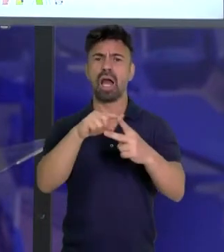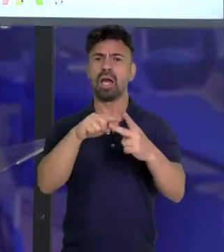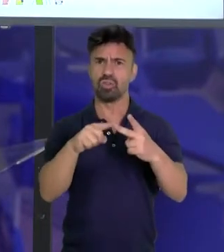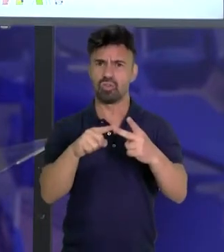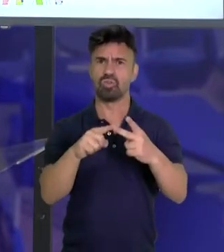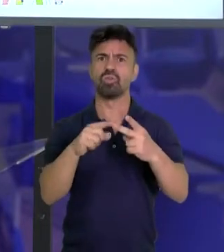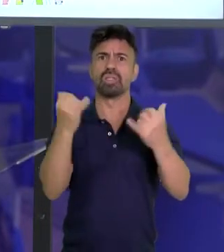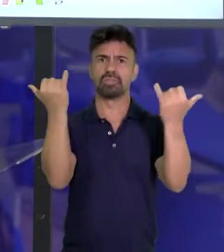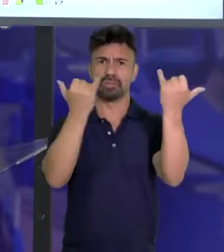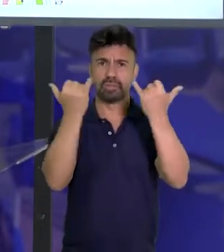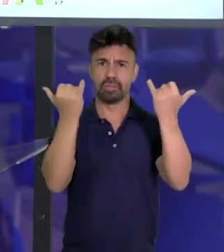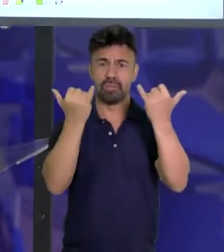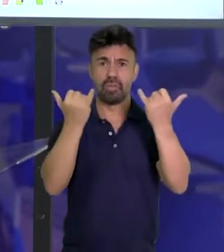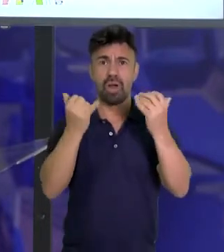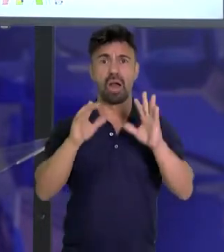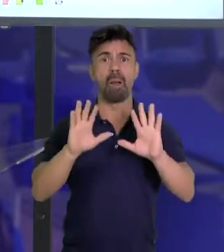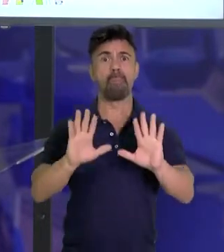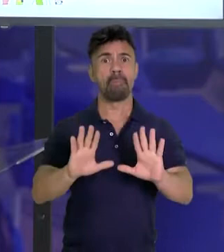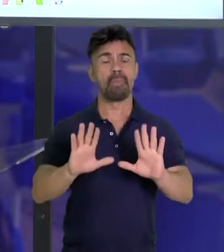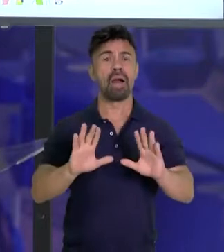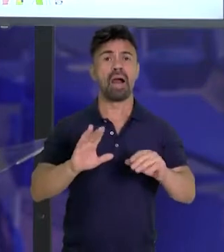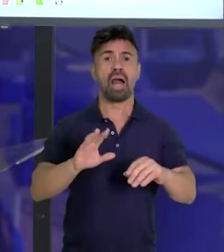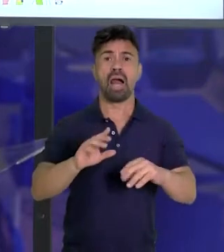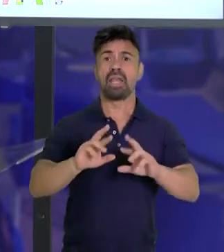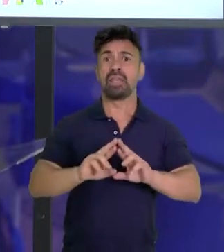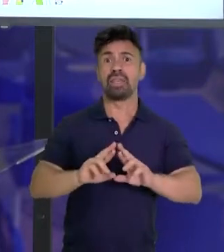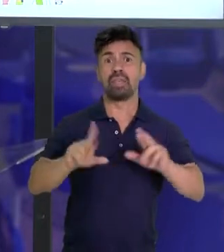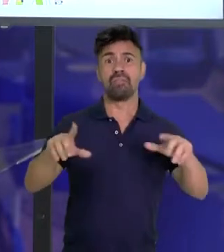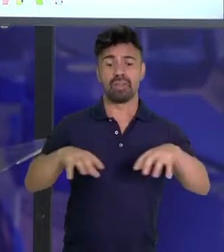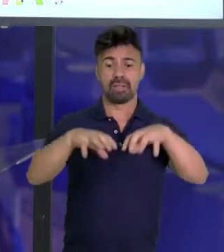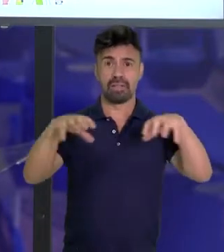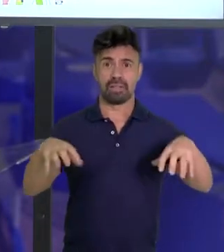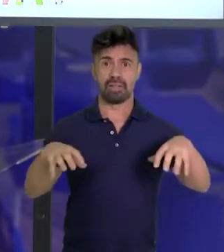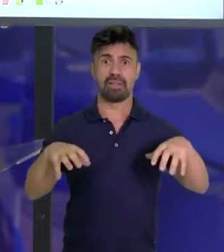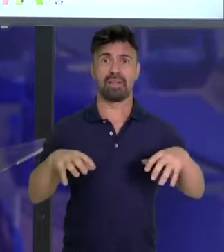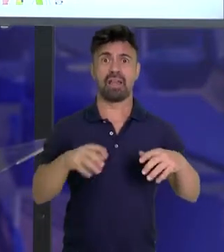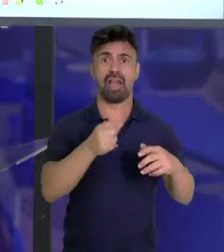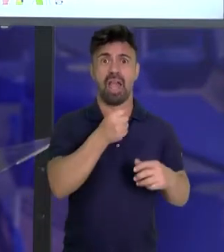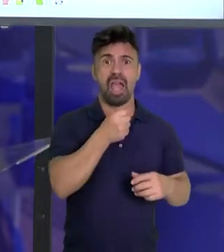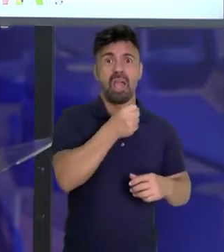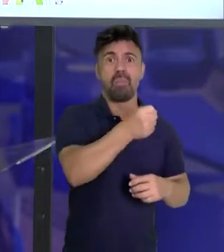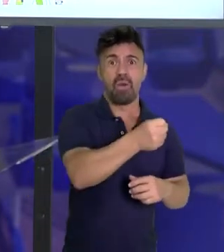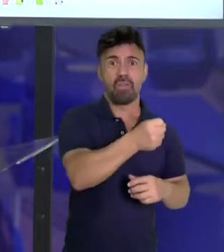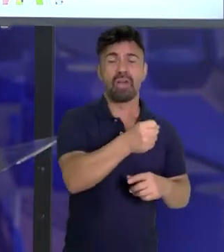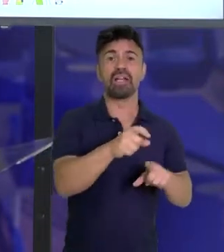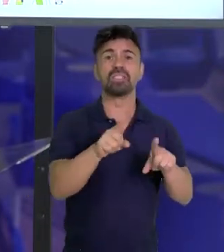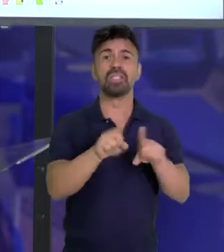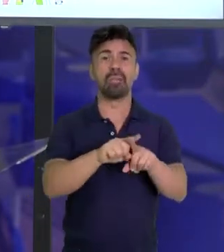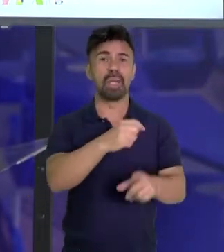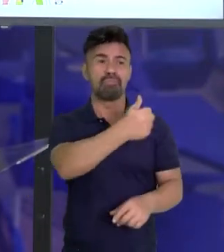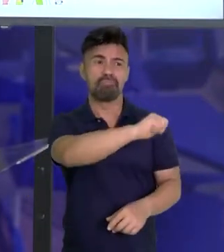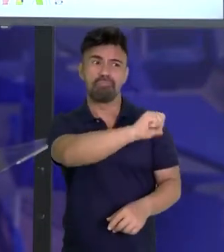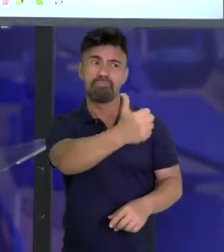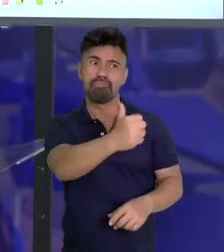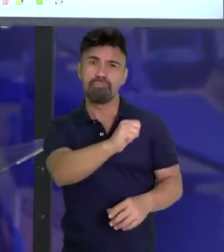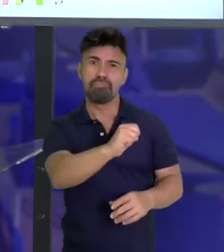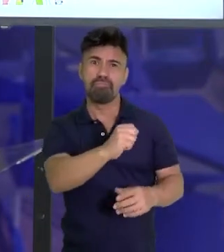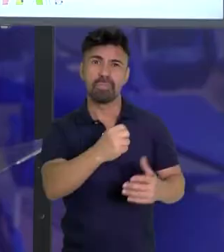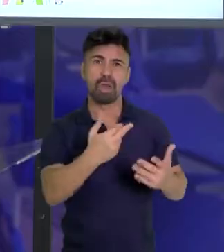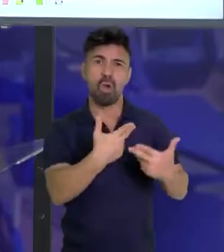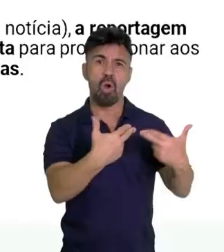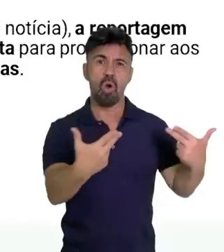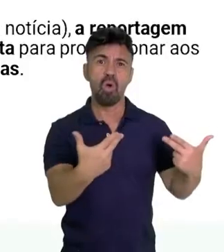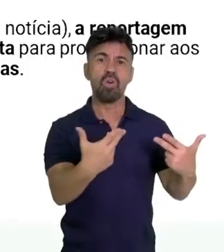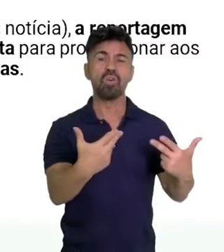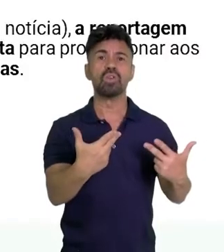isso. Mas a diferença da reportagem é que, ao contrário da notícia, a reportagem também analisa o fato. A